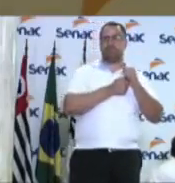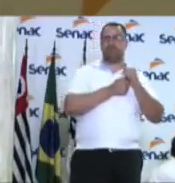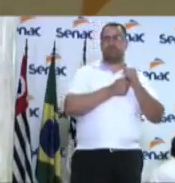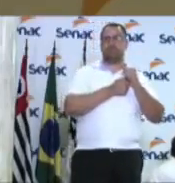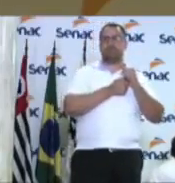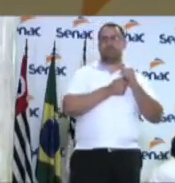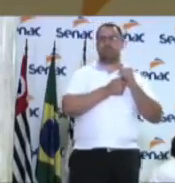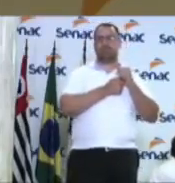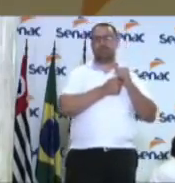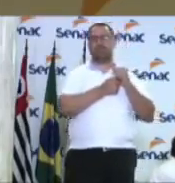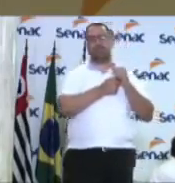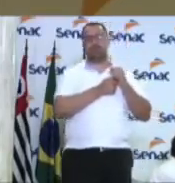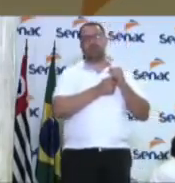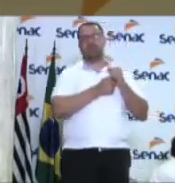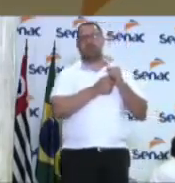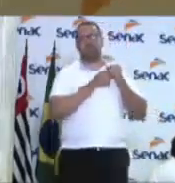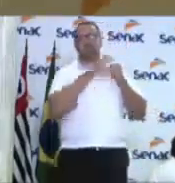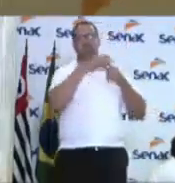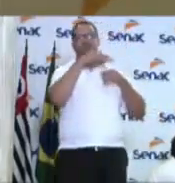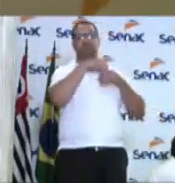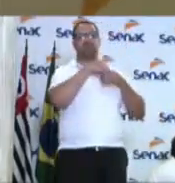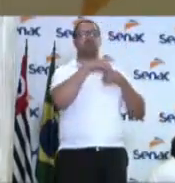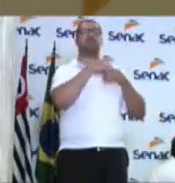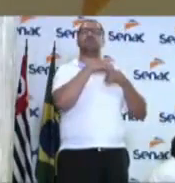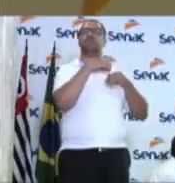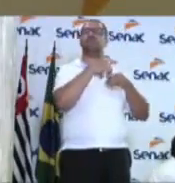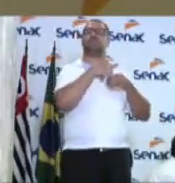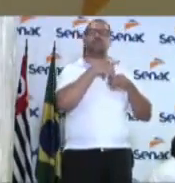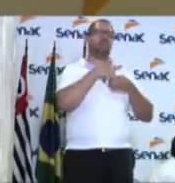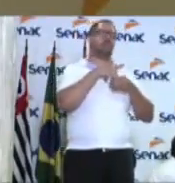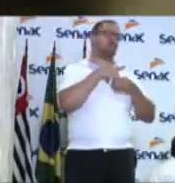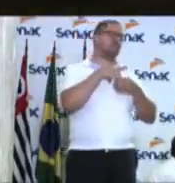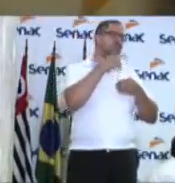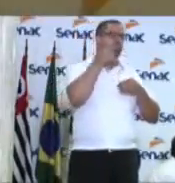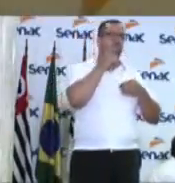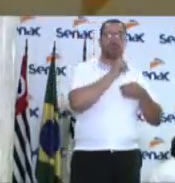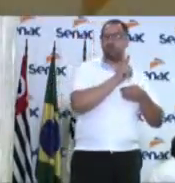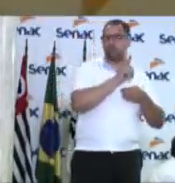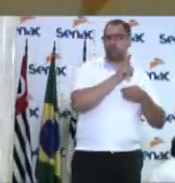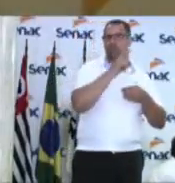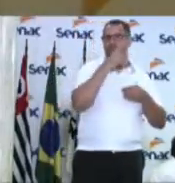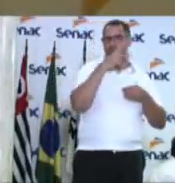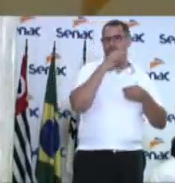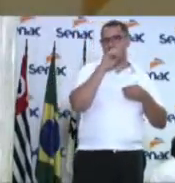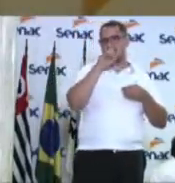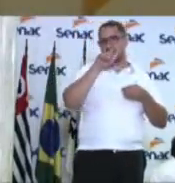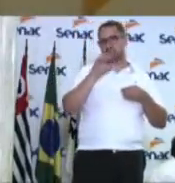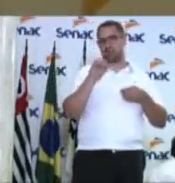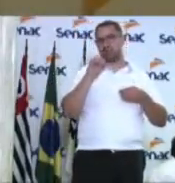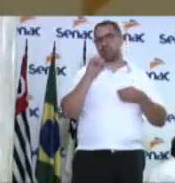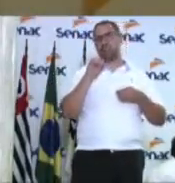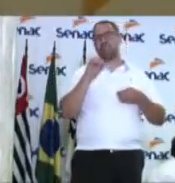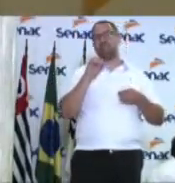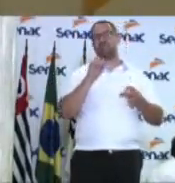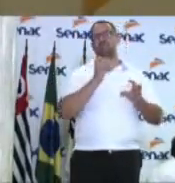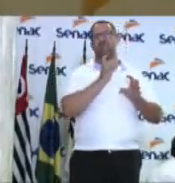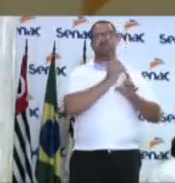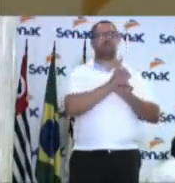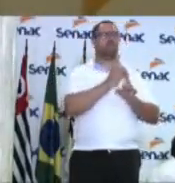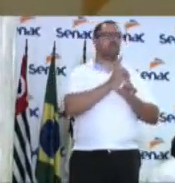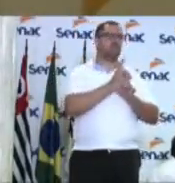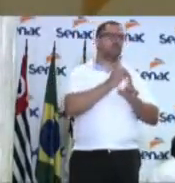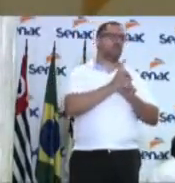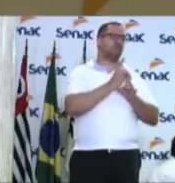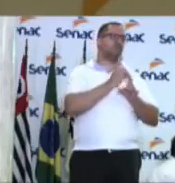da amarração ali estava dentro do Polo, e que era ali dentro que ele consegue achar esse Polo, ele tem um endereço, e aí se resolve no